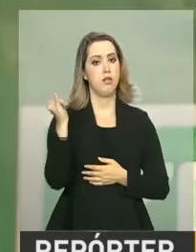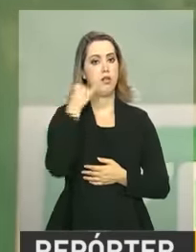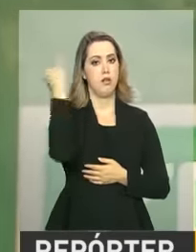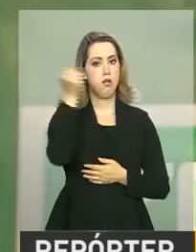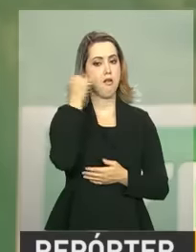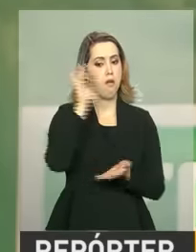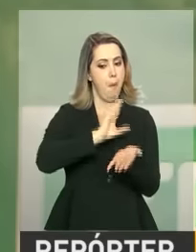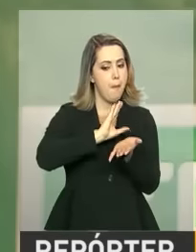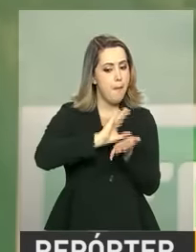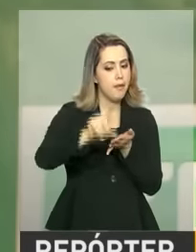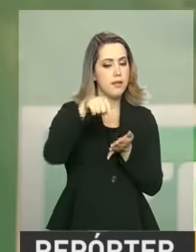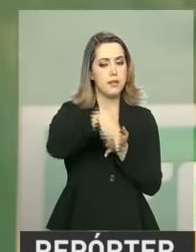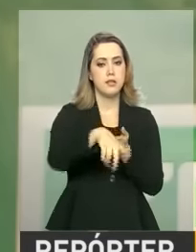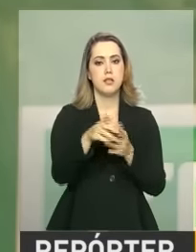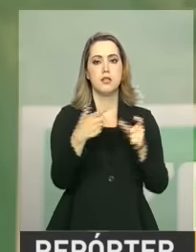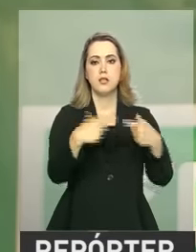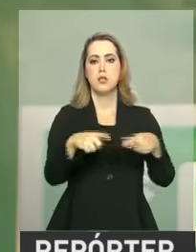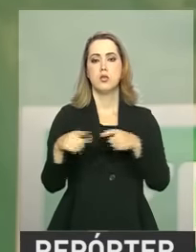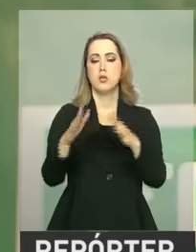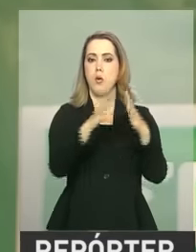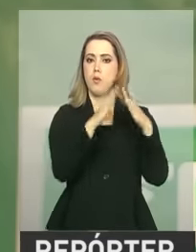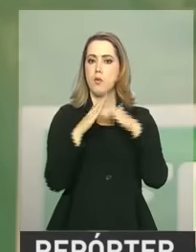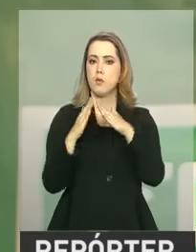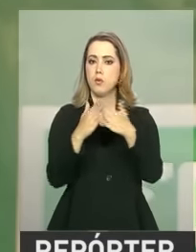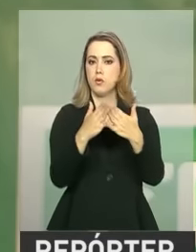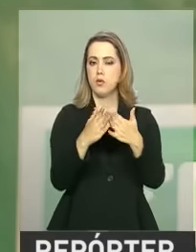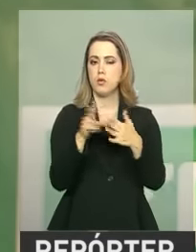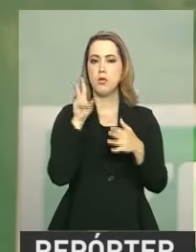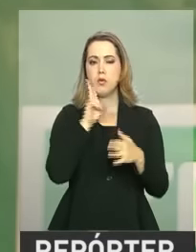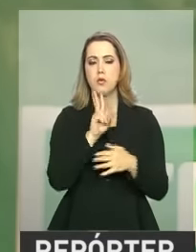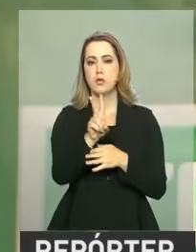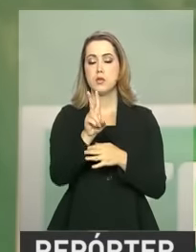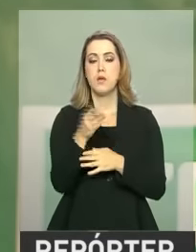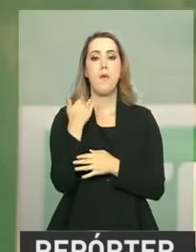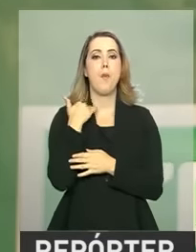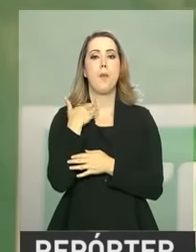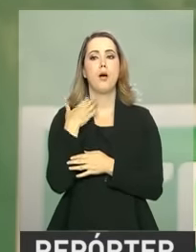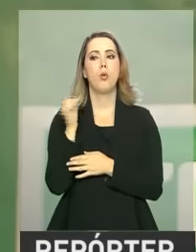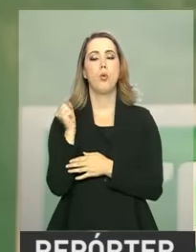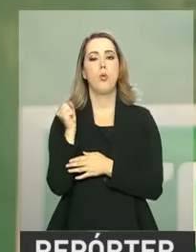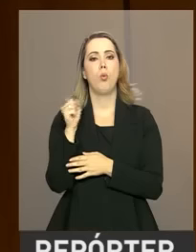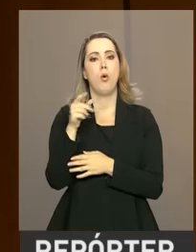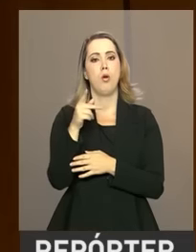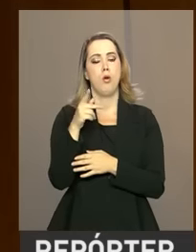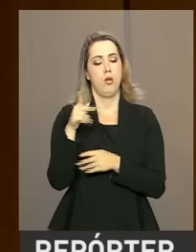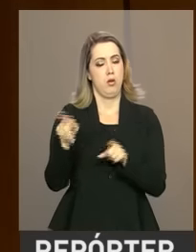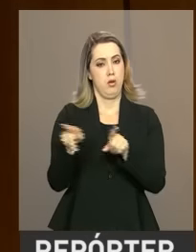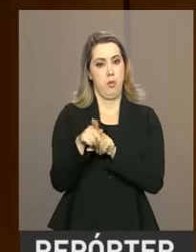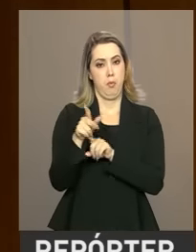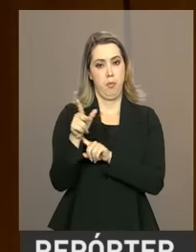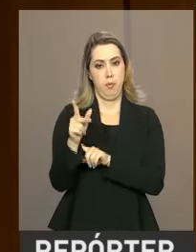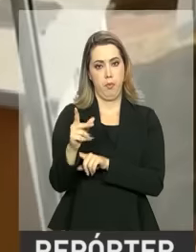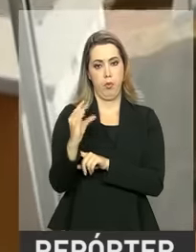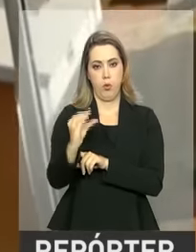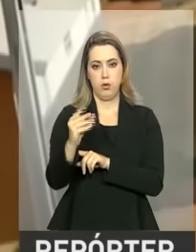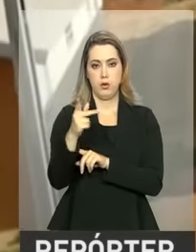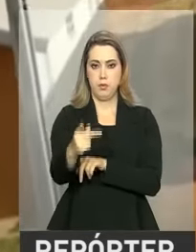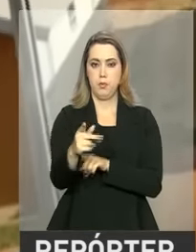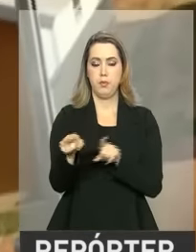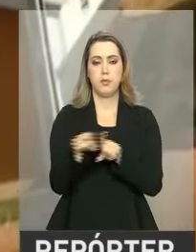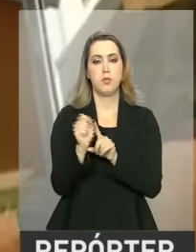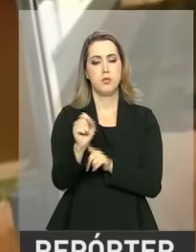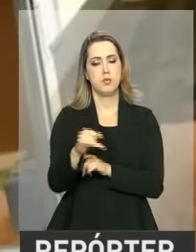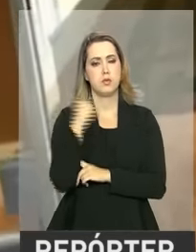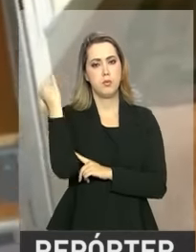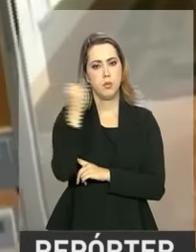recursos da poupança têm se reduzido o financiamento com recursos da poupança e o FGTS tem sido muito importante para